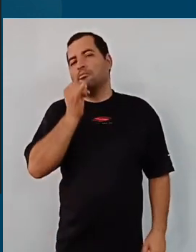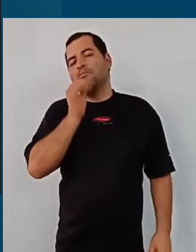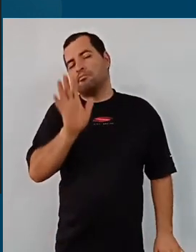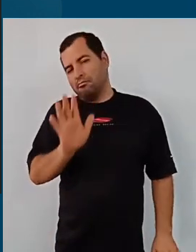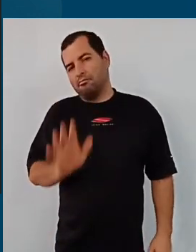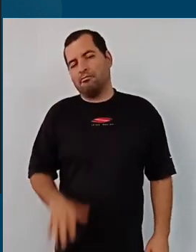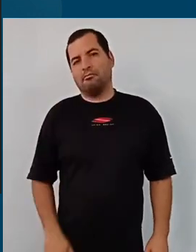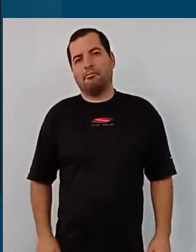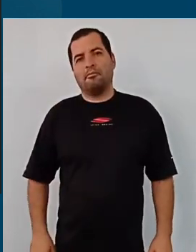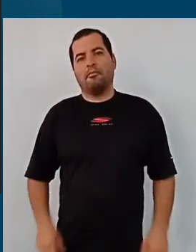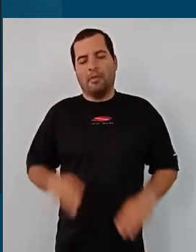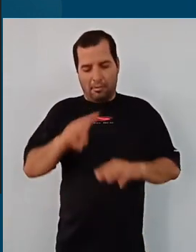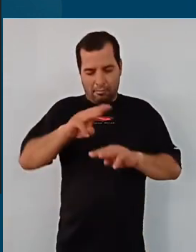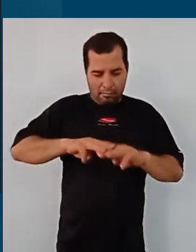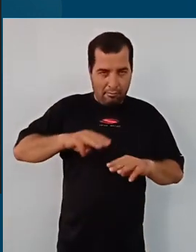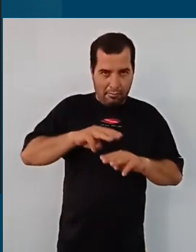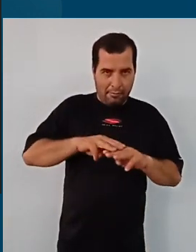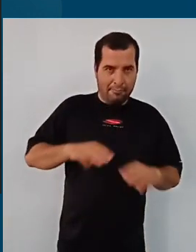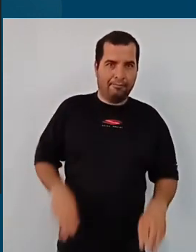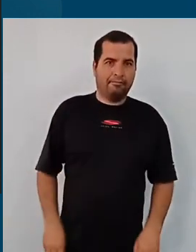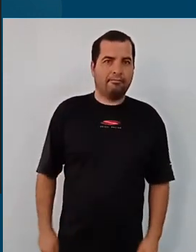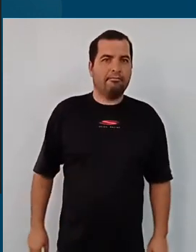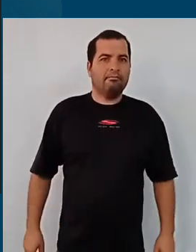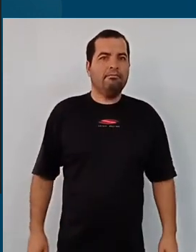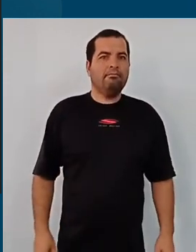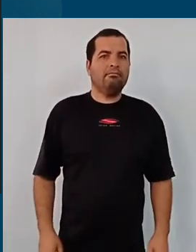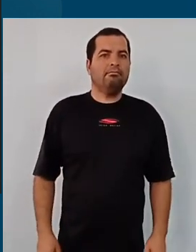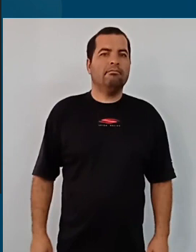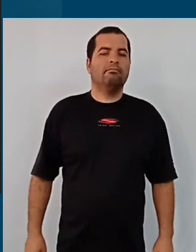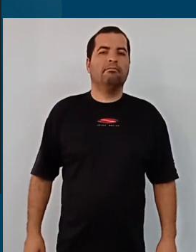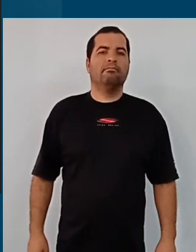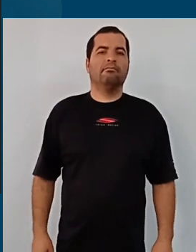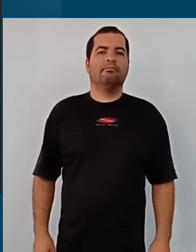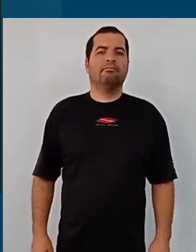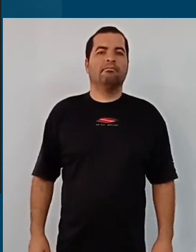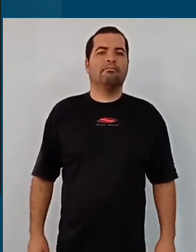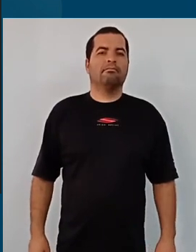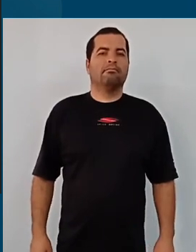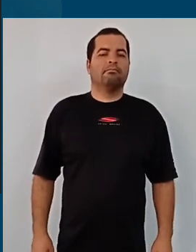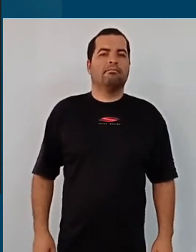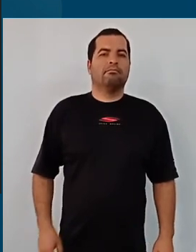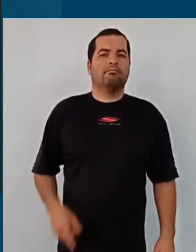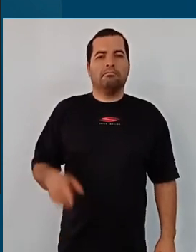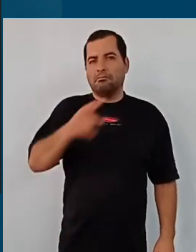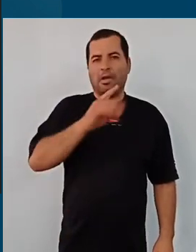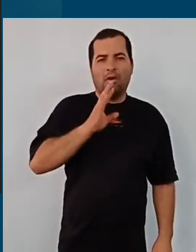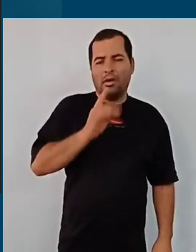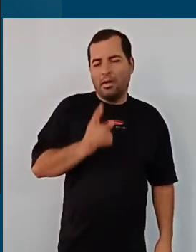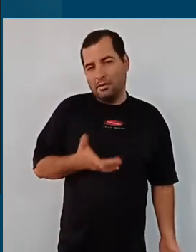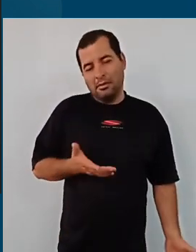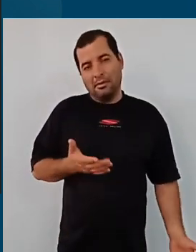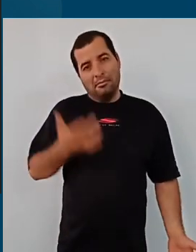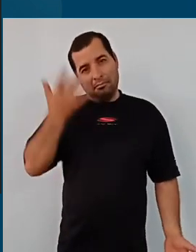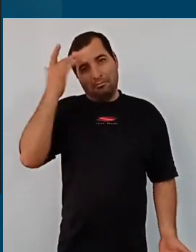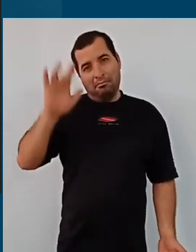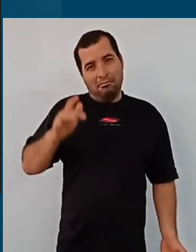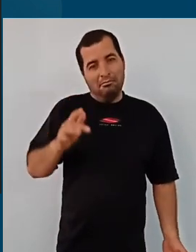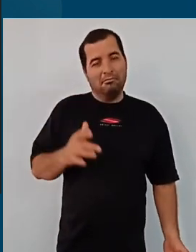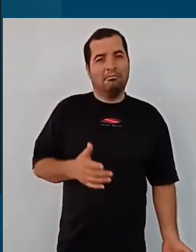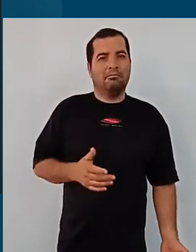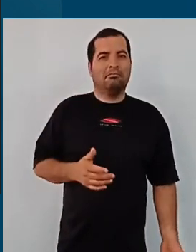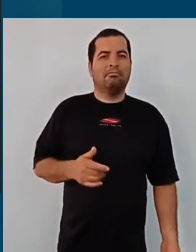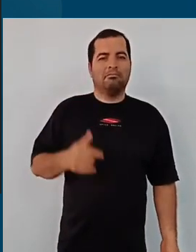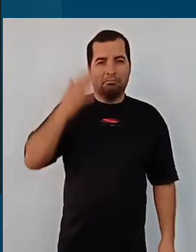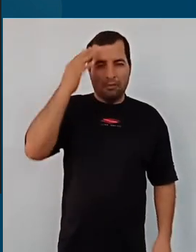Exemplos. Matemática. Se eu der para vocês um problema que vocês não resolveram antes, que vocês desconhecem, ou se eu der